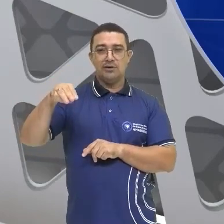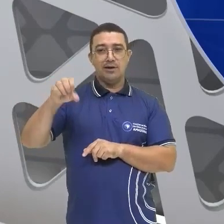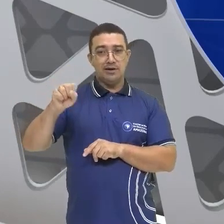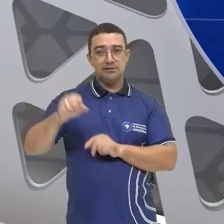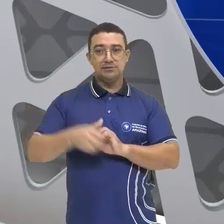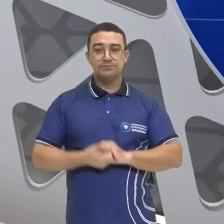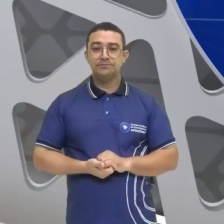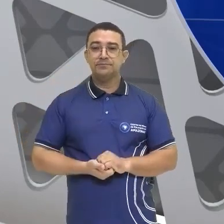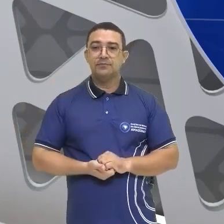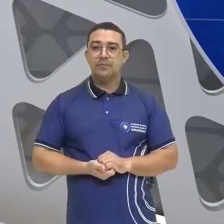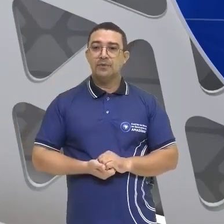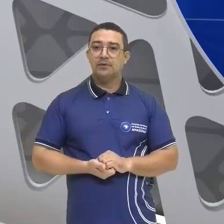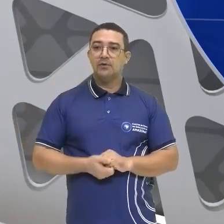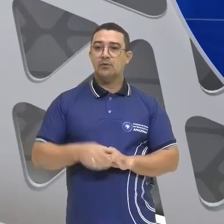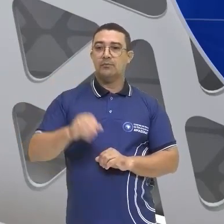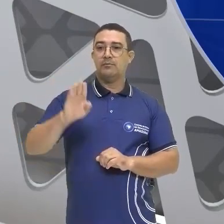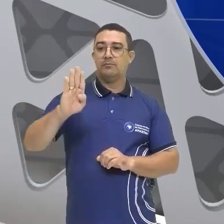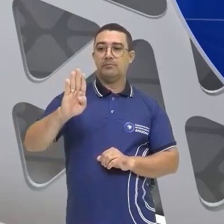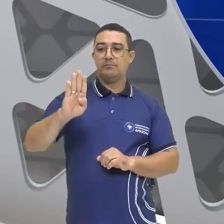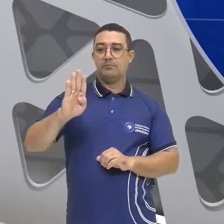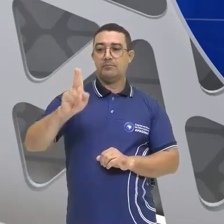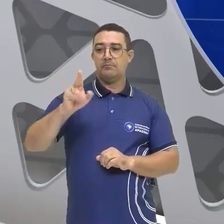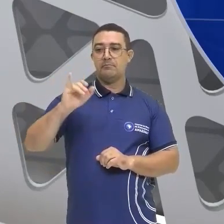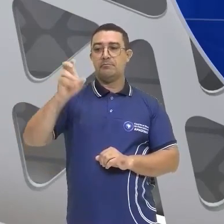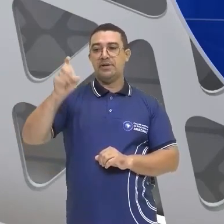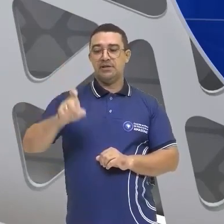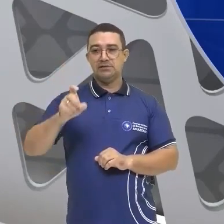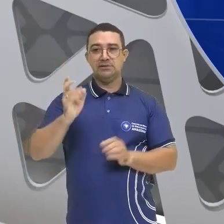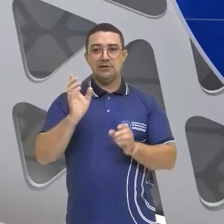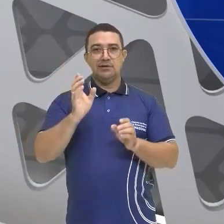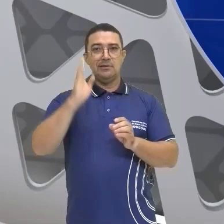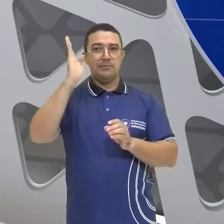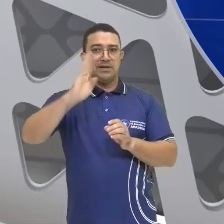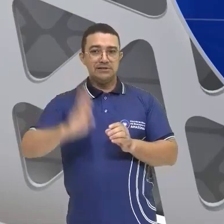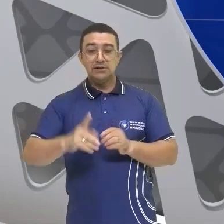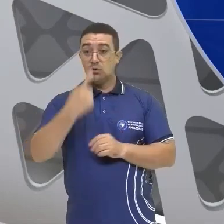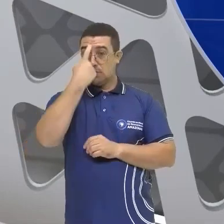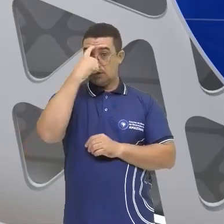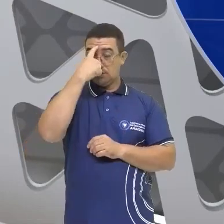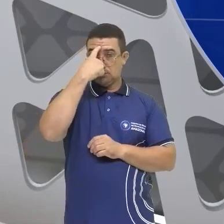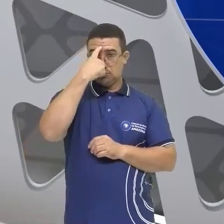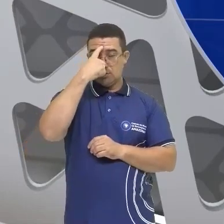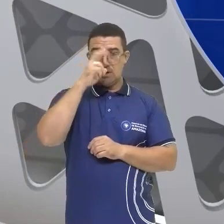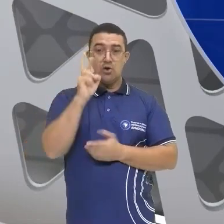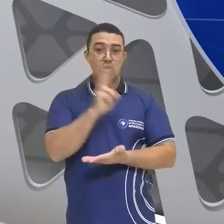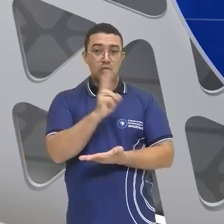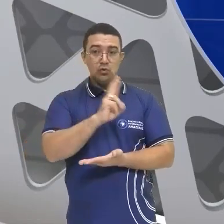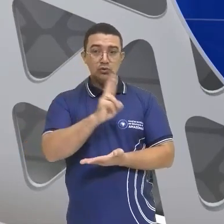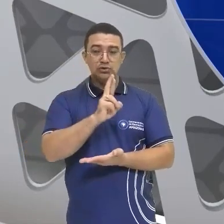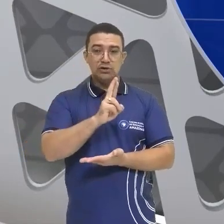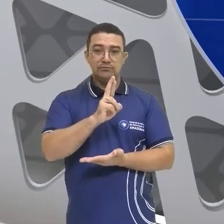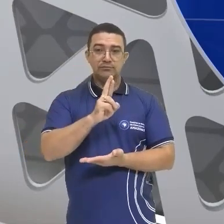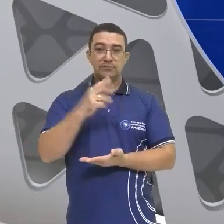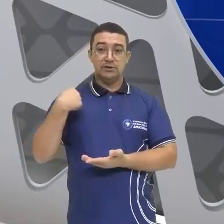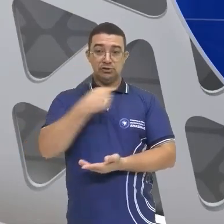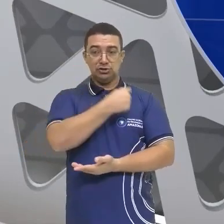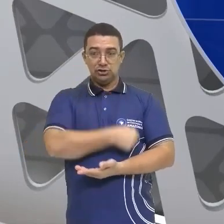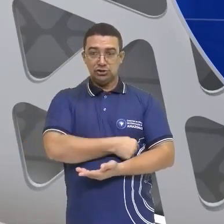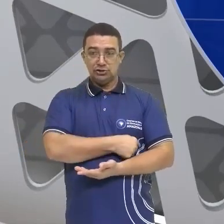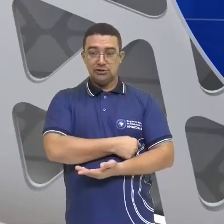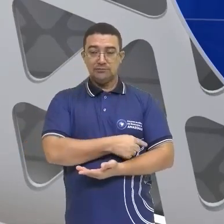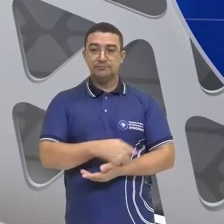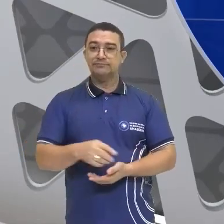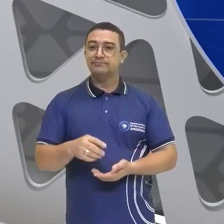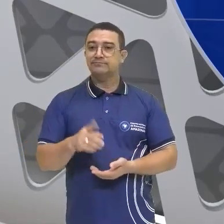um bloco econômico, tá, turma? BRICS, formado por Brasil, Índia, Rússia, China, dentre outros,